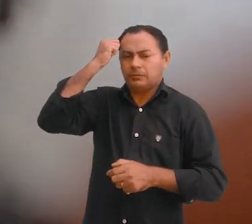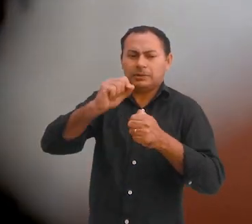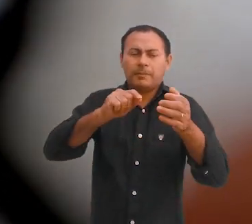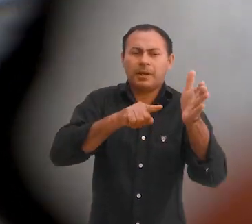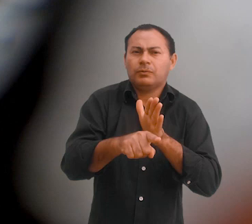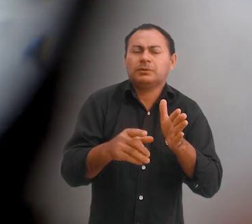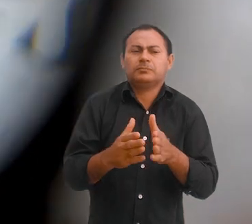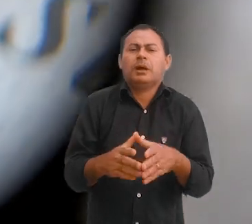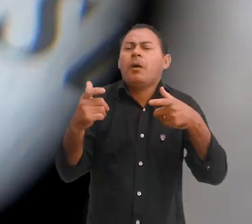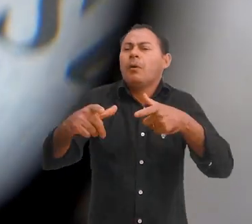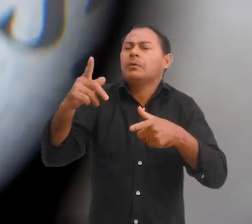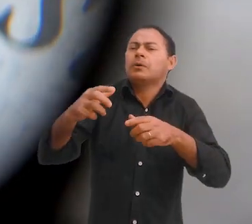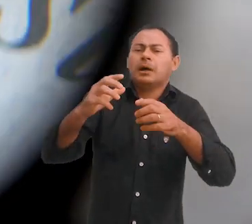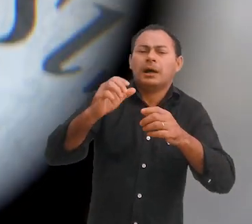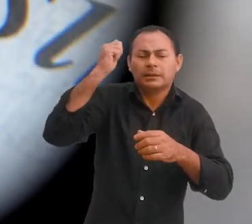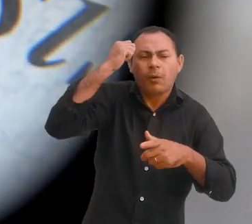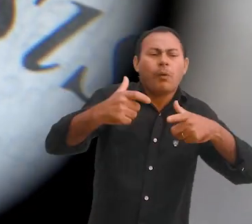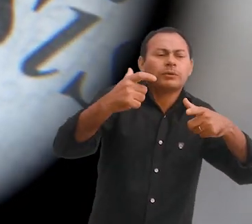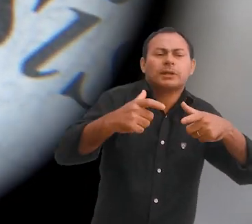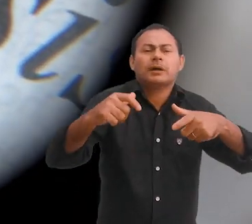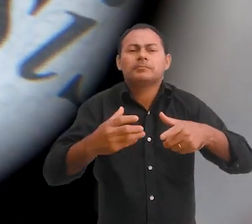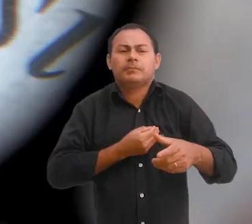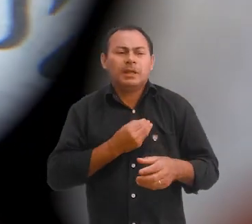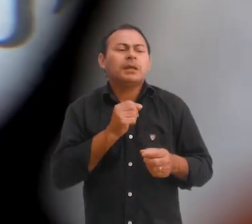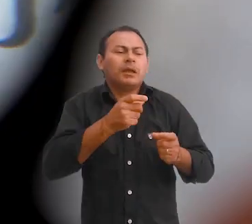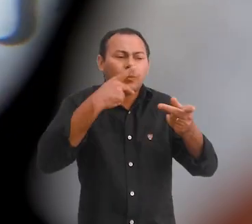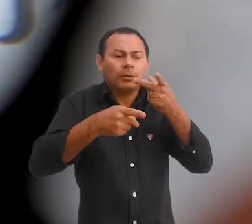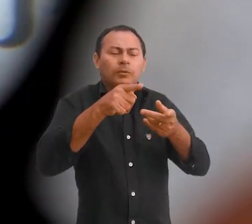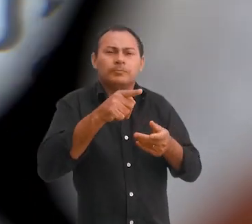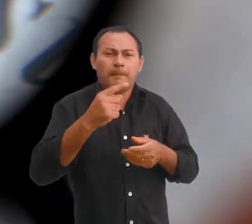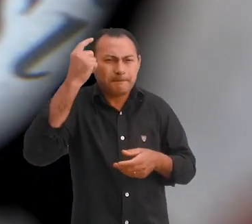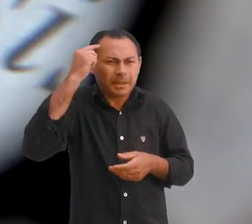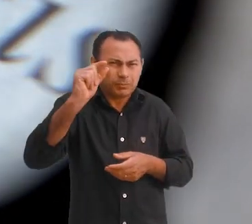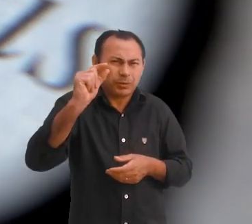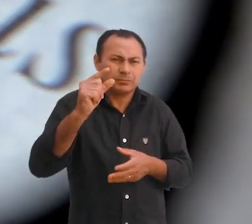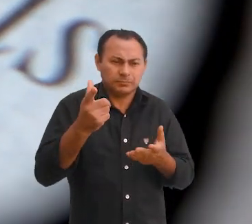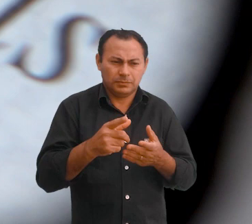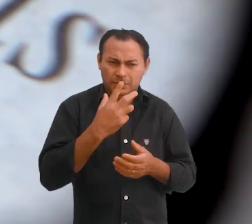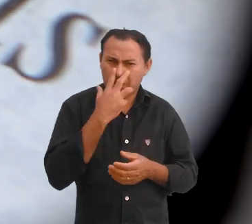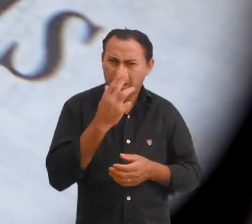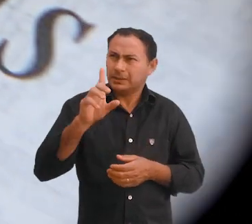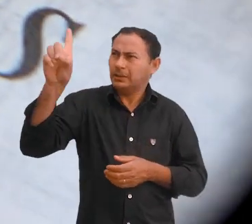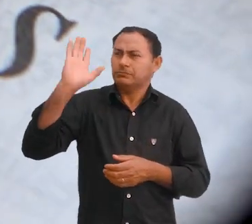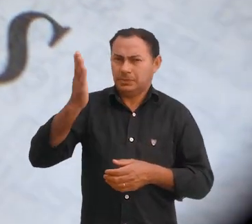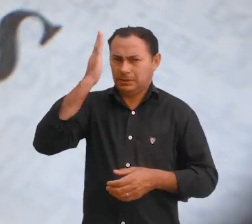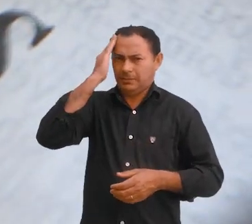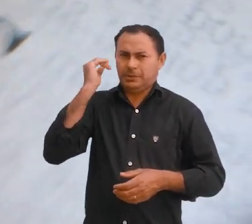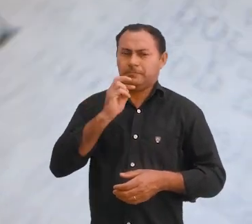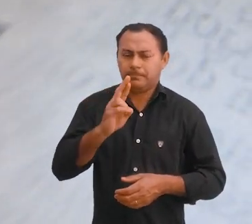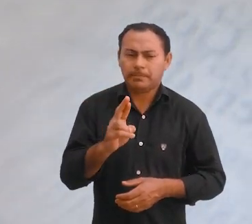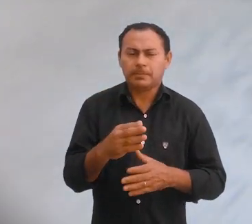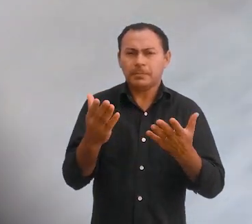Adão fazendo-lhe uma pergunta. Onde está você? E quem lhe disse? Pense um pouquinho. Você não acha que Deus